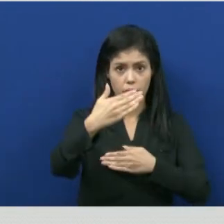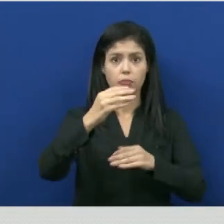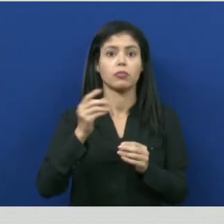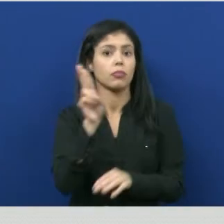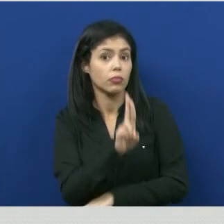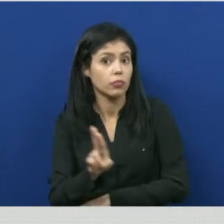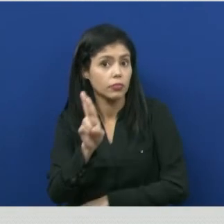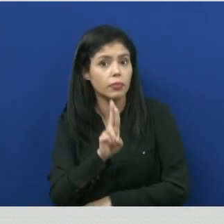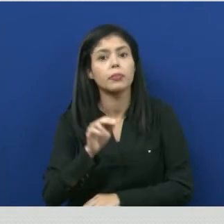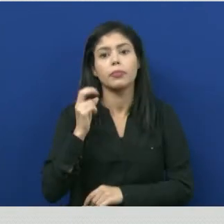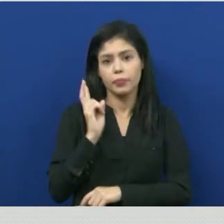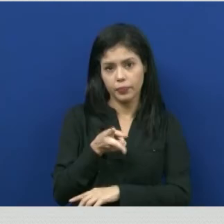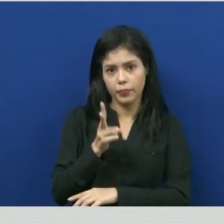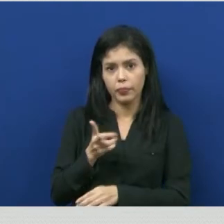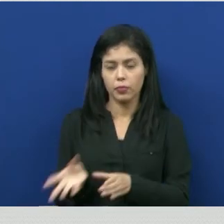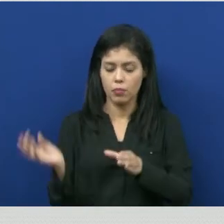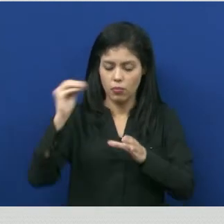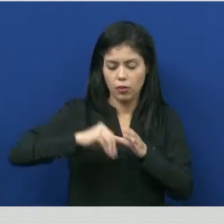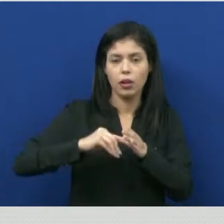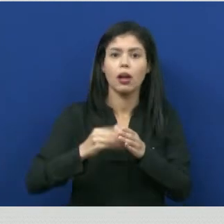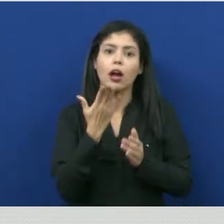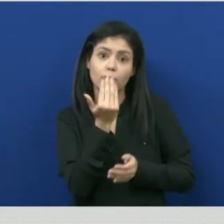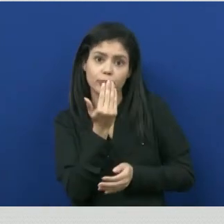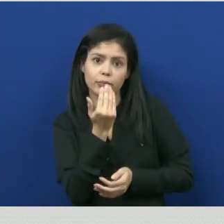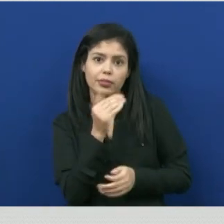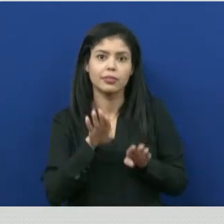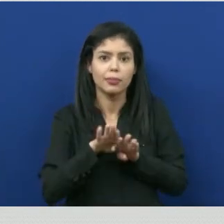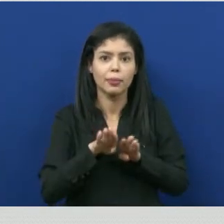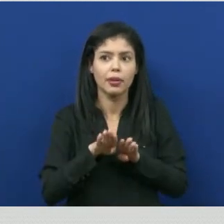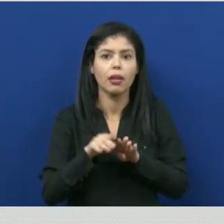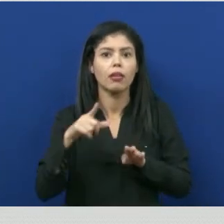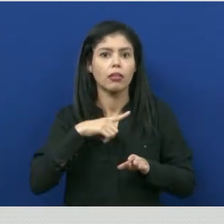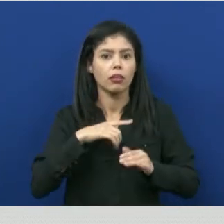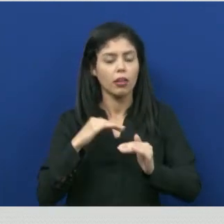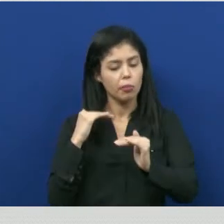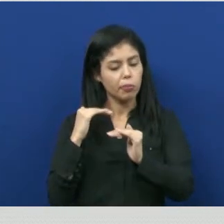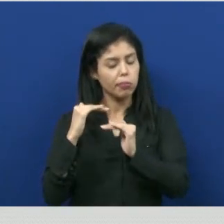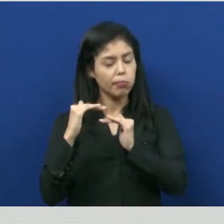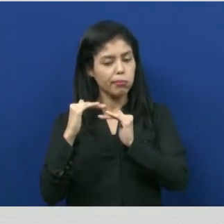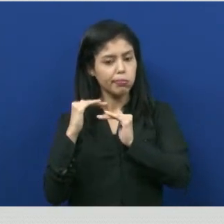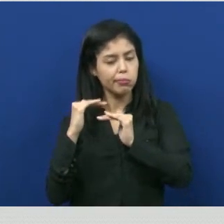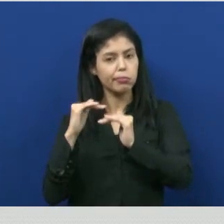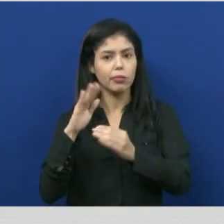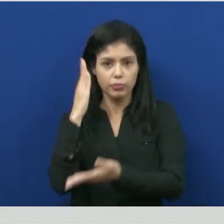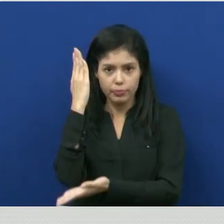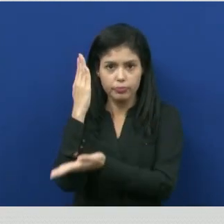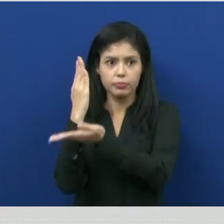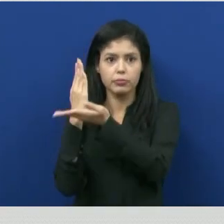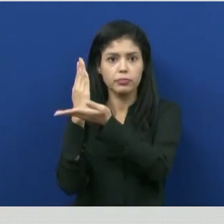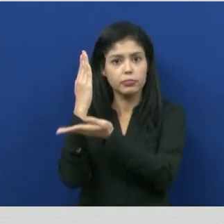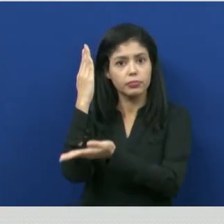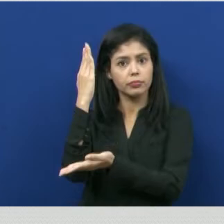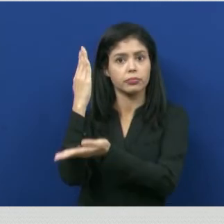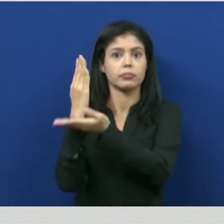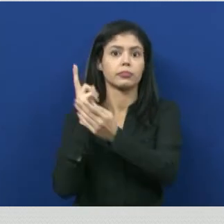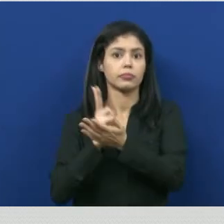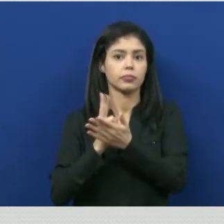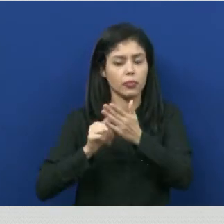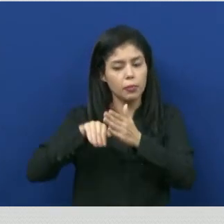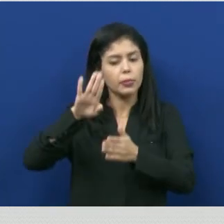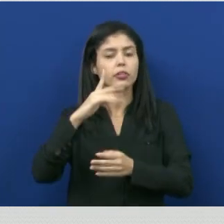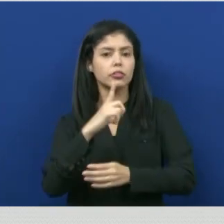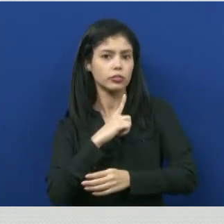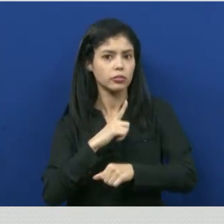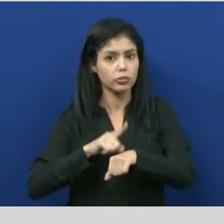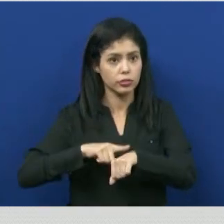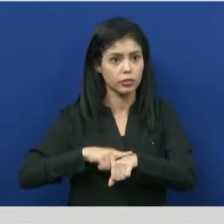usadas para você armazenar ali o alimento e para que ele mantenha a temperatura por mais tempo. Justamente